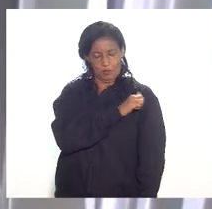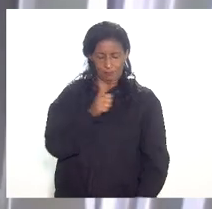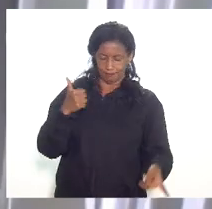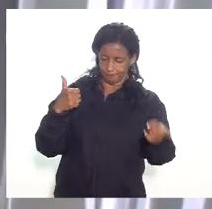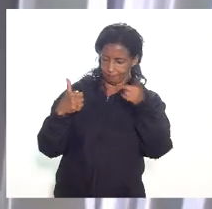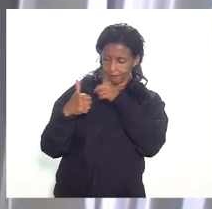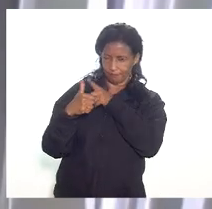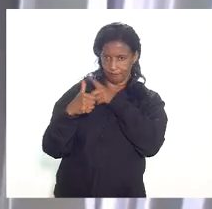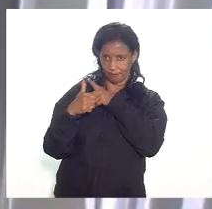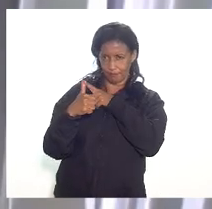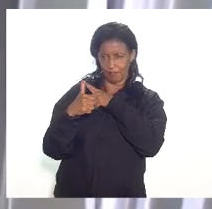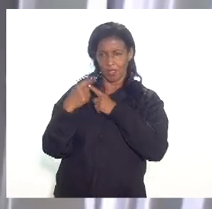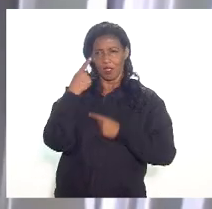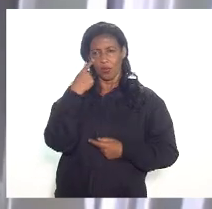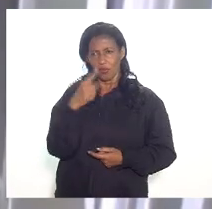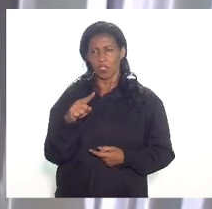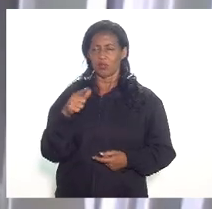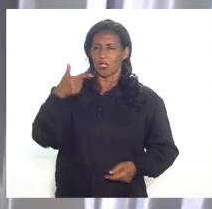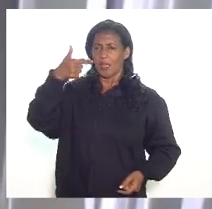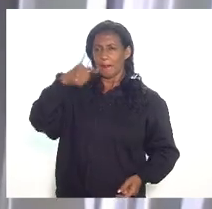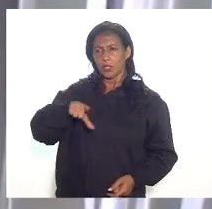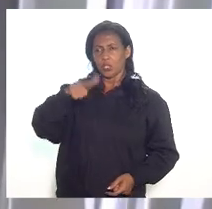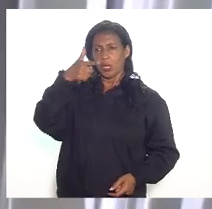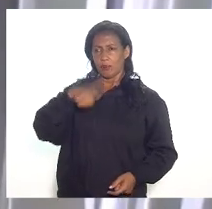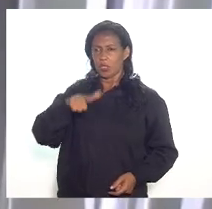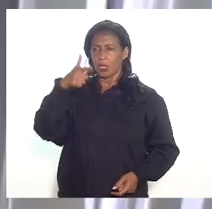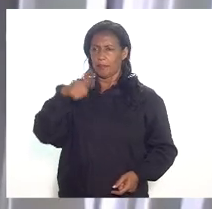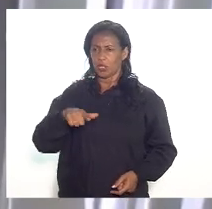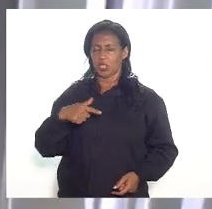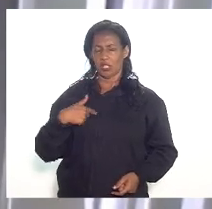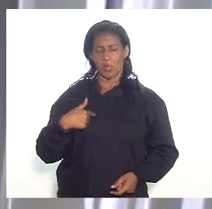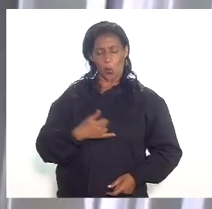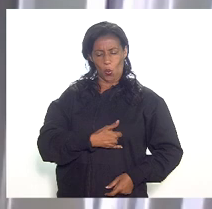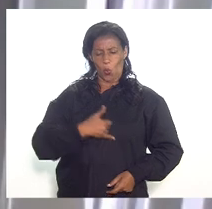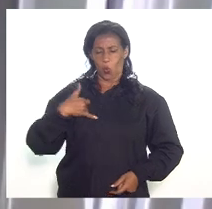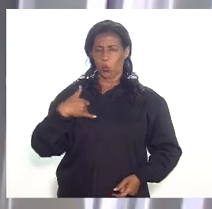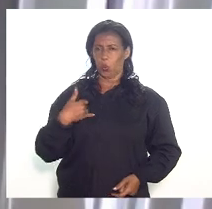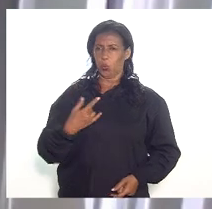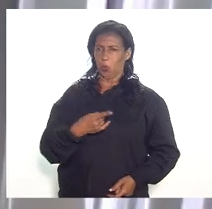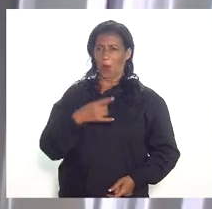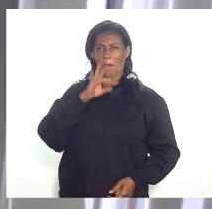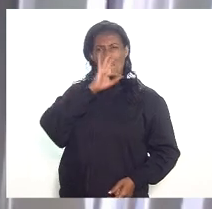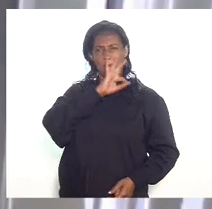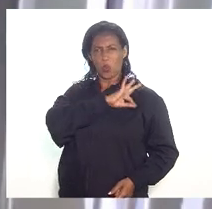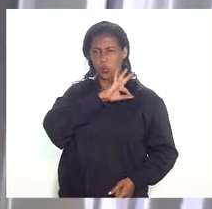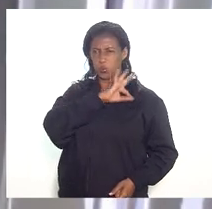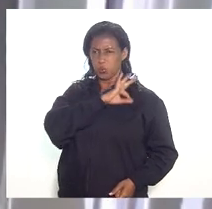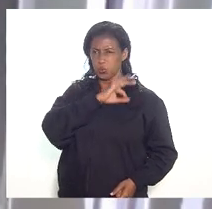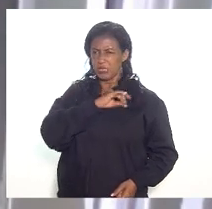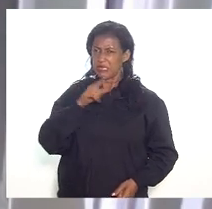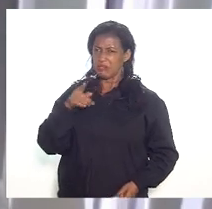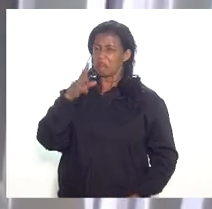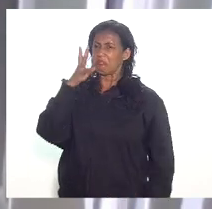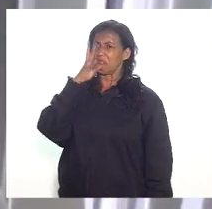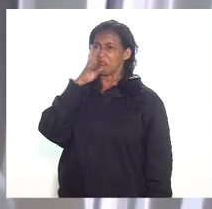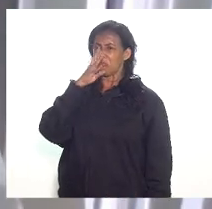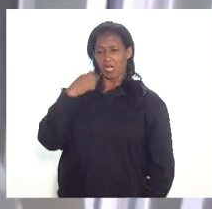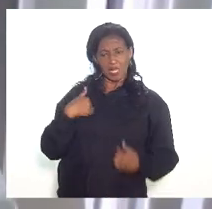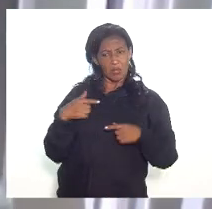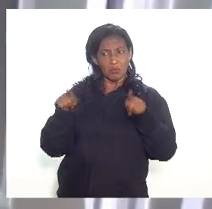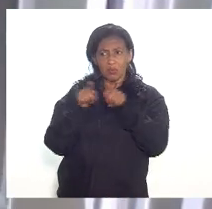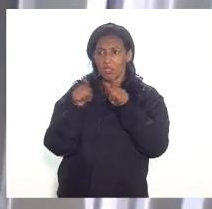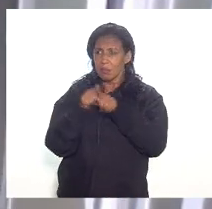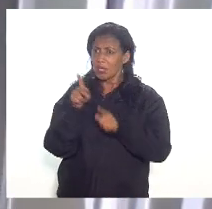vossa excelência repetir tantas vezes que é policial com muito orgulho é isso mesmo é a sua carreira a sua trajetória eu também sou professor